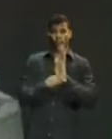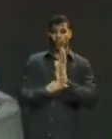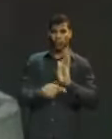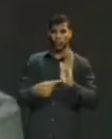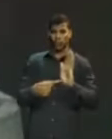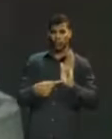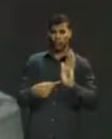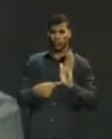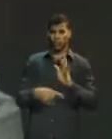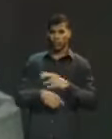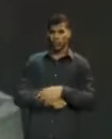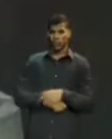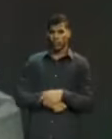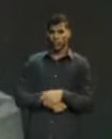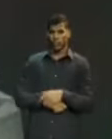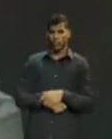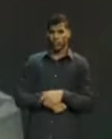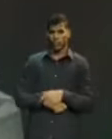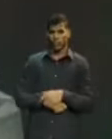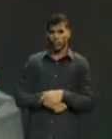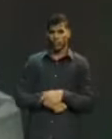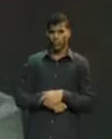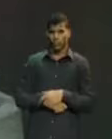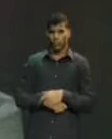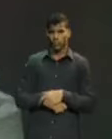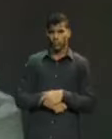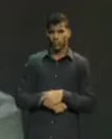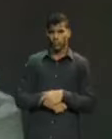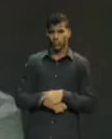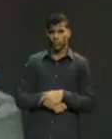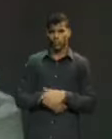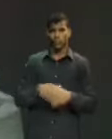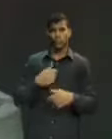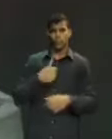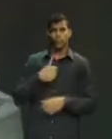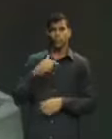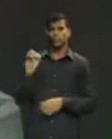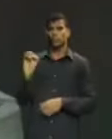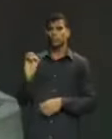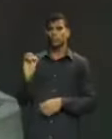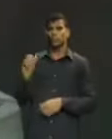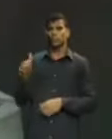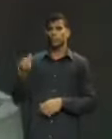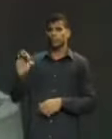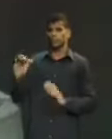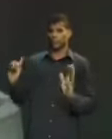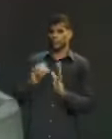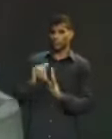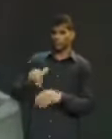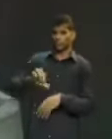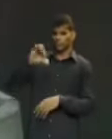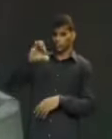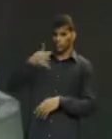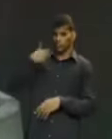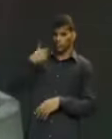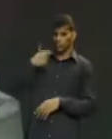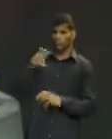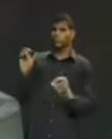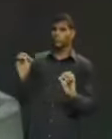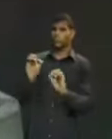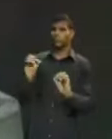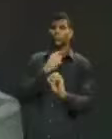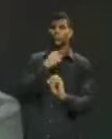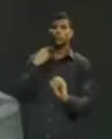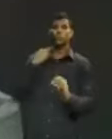que vocês indicam, e eu consegui zerar o homicídio na faixa de 10 a 19 anos. Isso